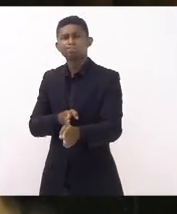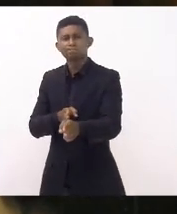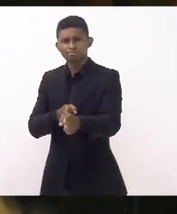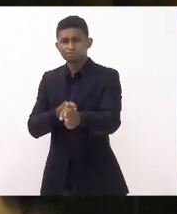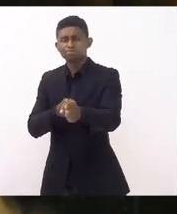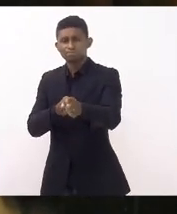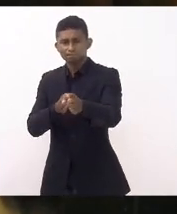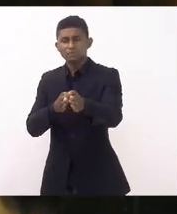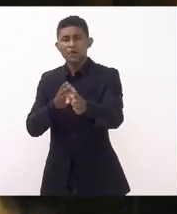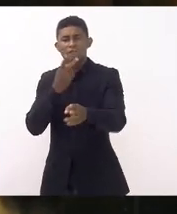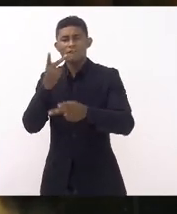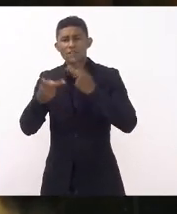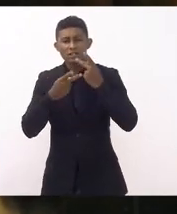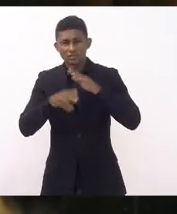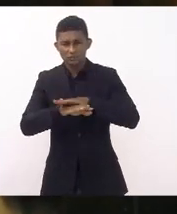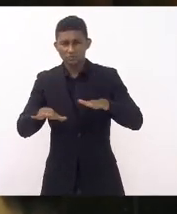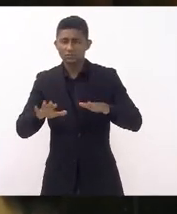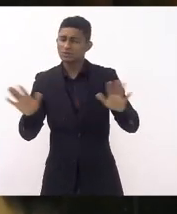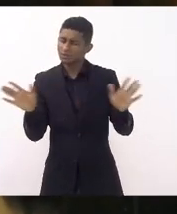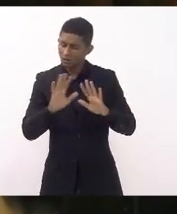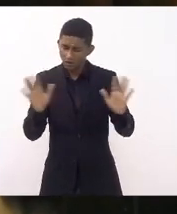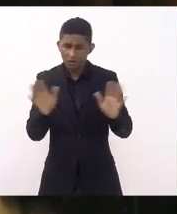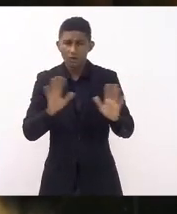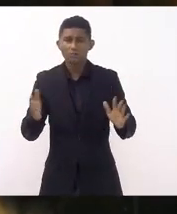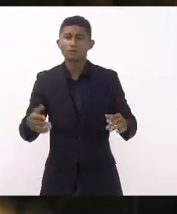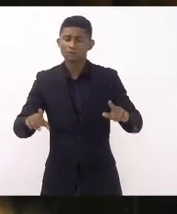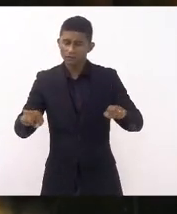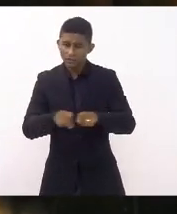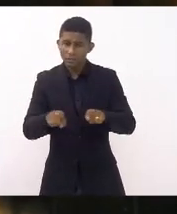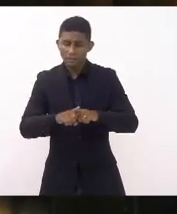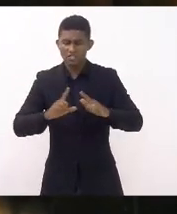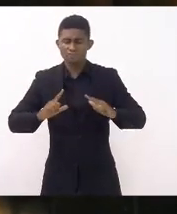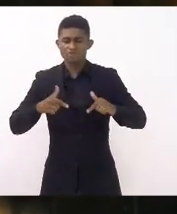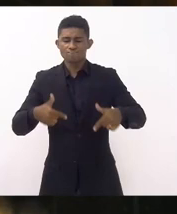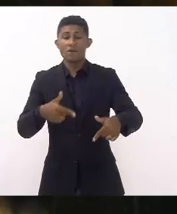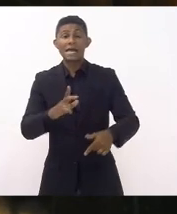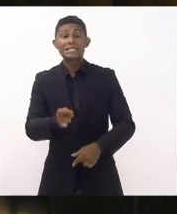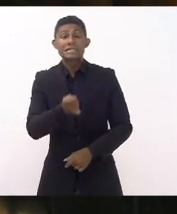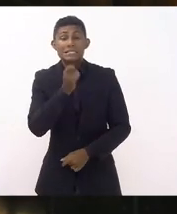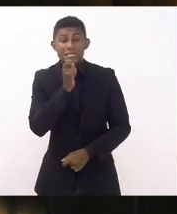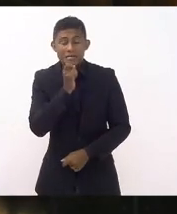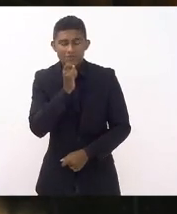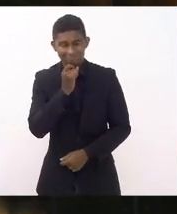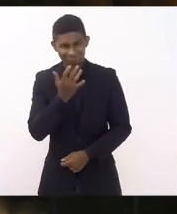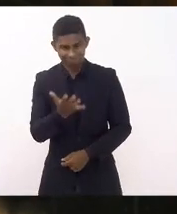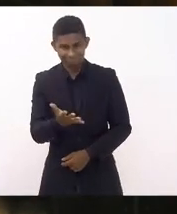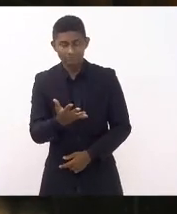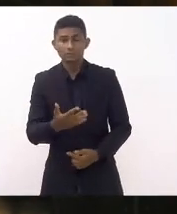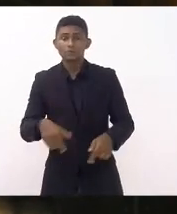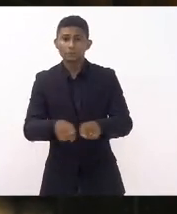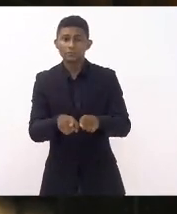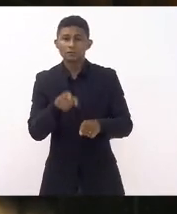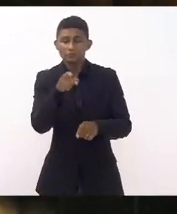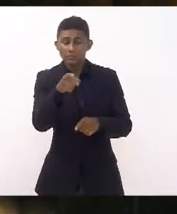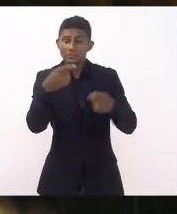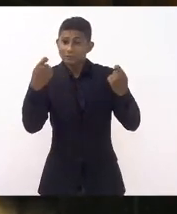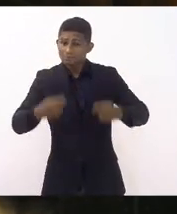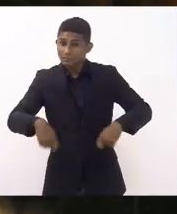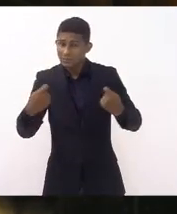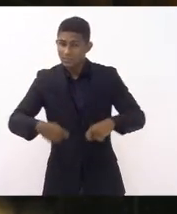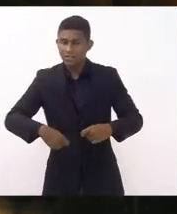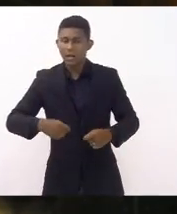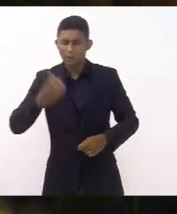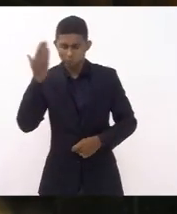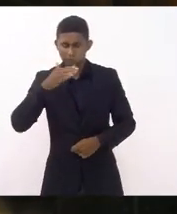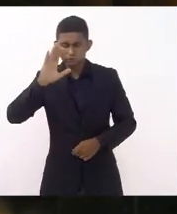que a fala, mais do que falar, o exemplo arrasta. E verdadeiramente siga o que você tem